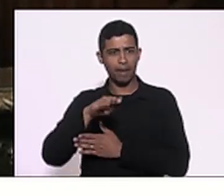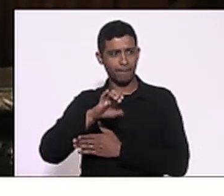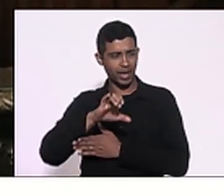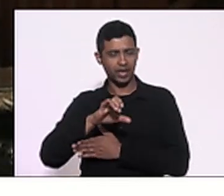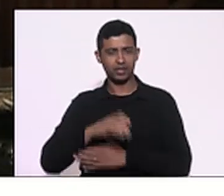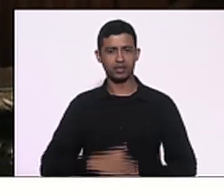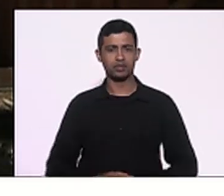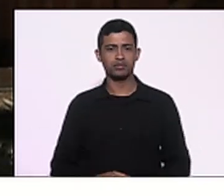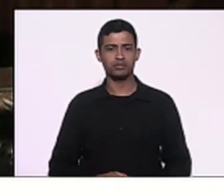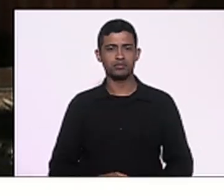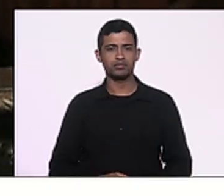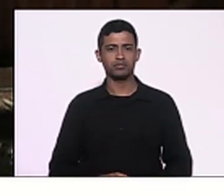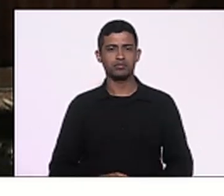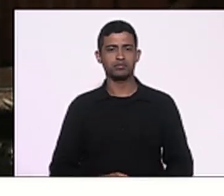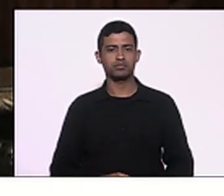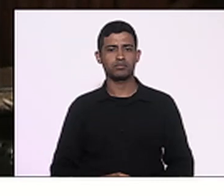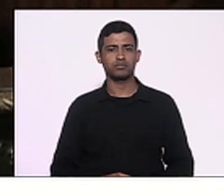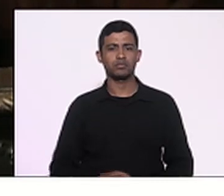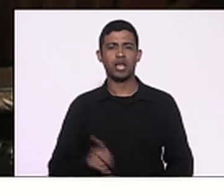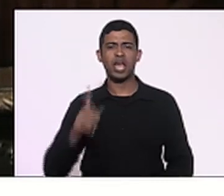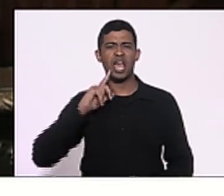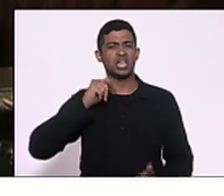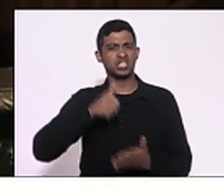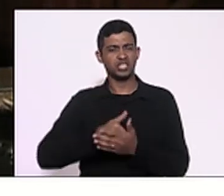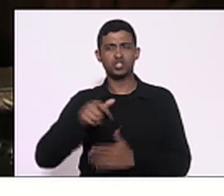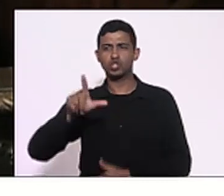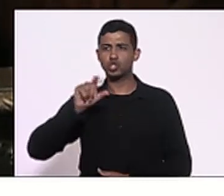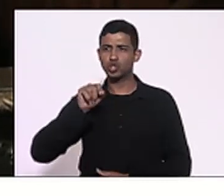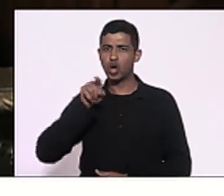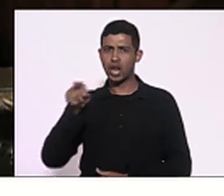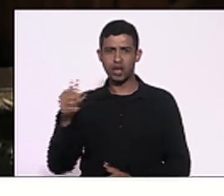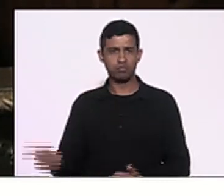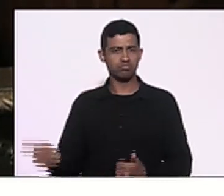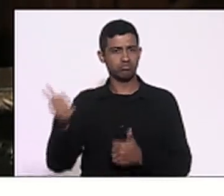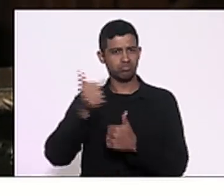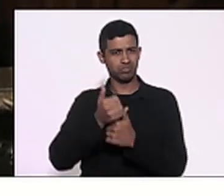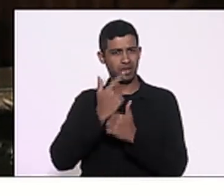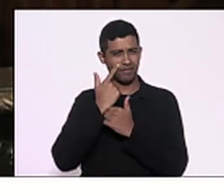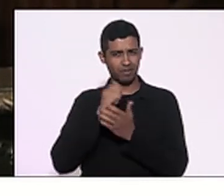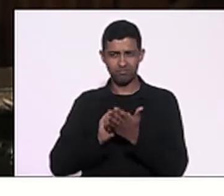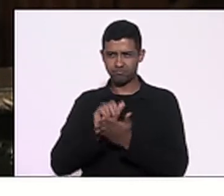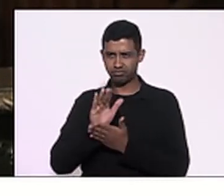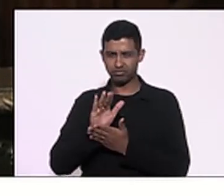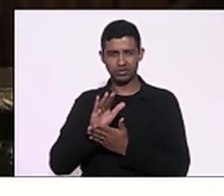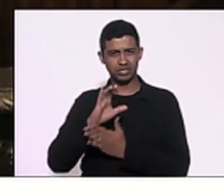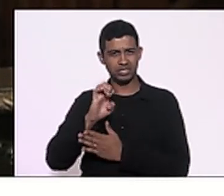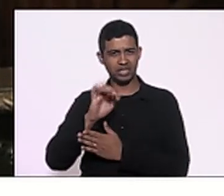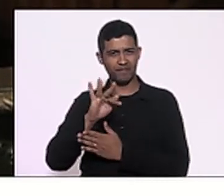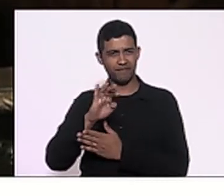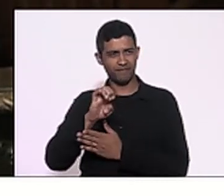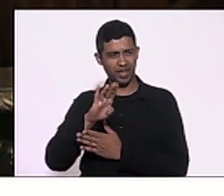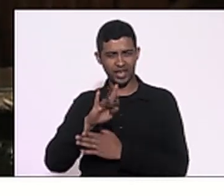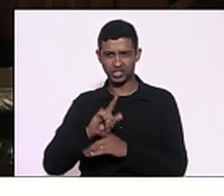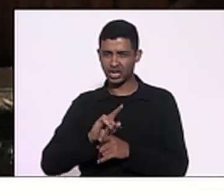processo eleitoral normal, rotineiro, tratado como lícito pelo próprio